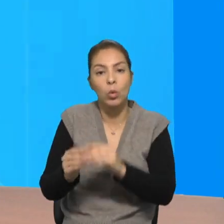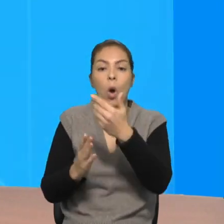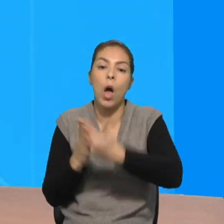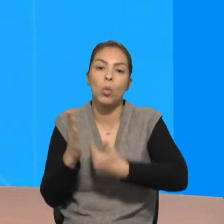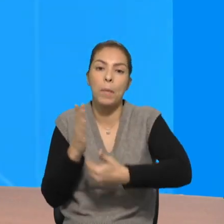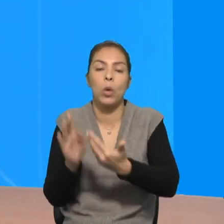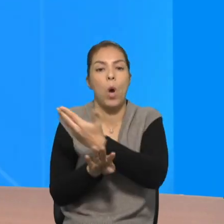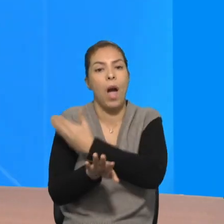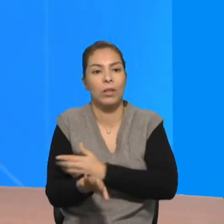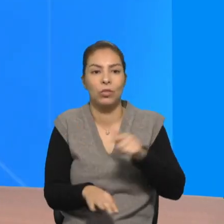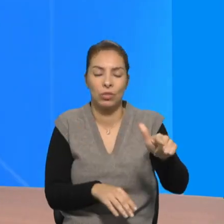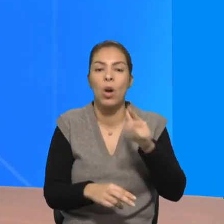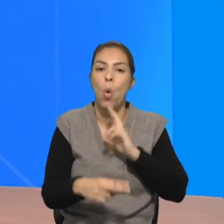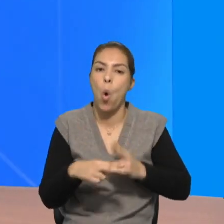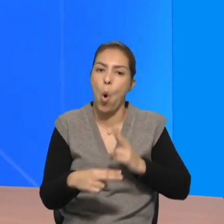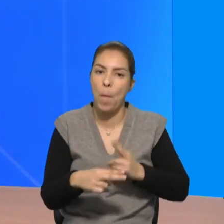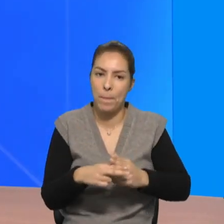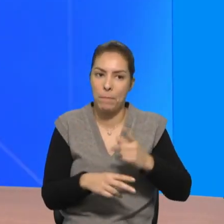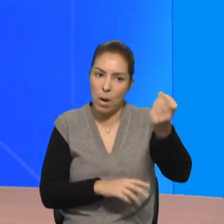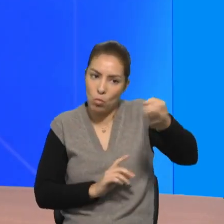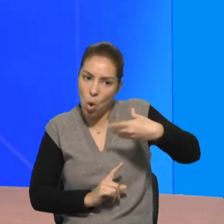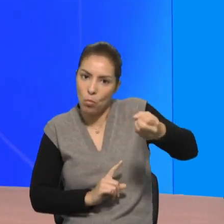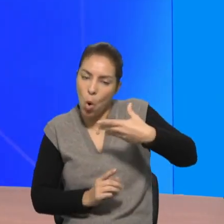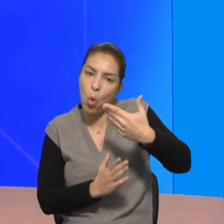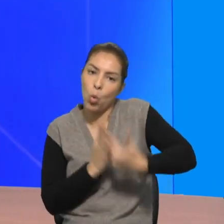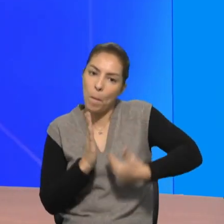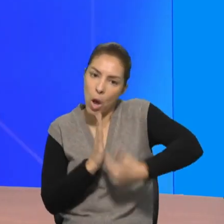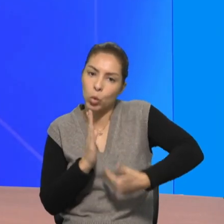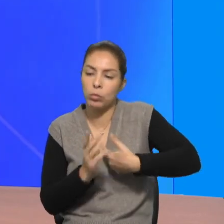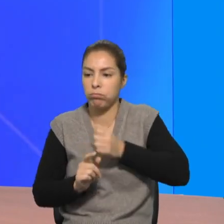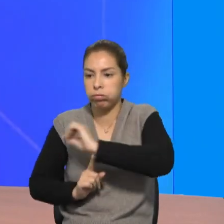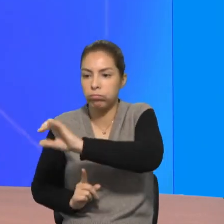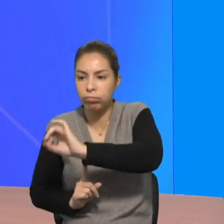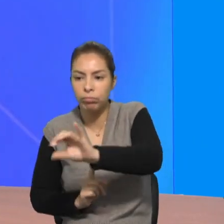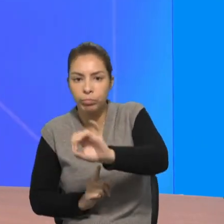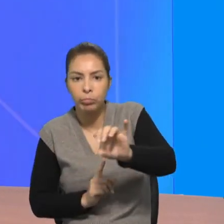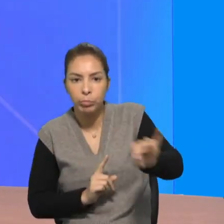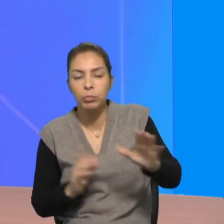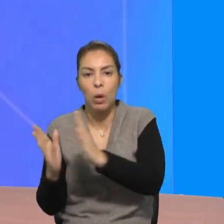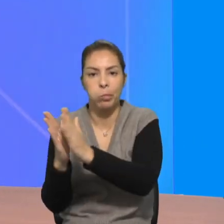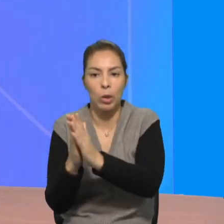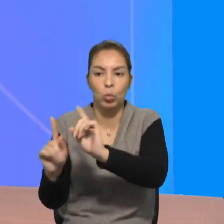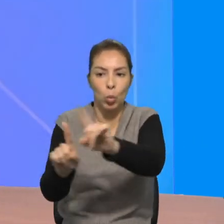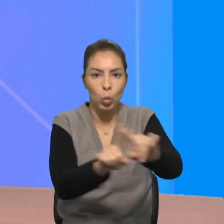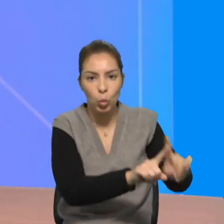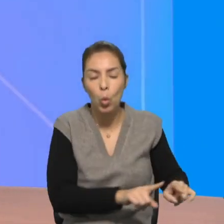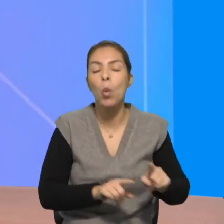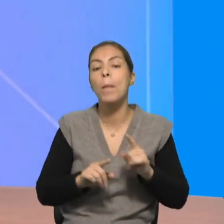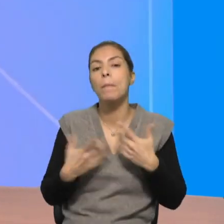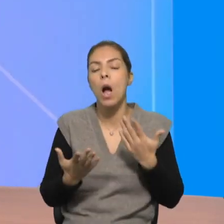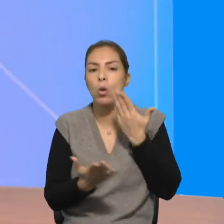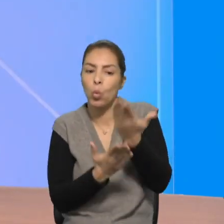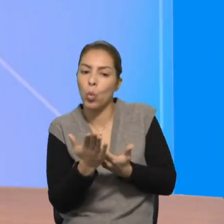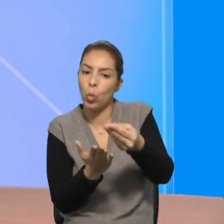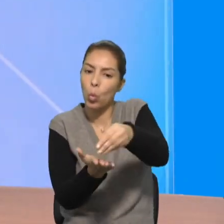Roma para as dioceses, quer na recolha também da realidade que se ia auscultando. Pergunto-lhe, Anabela, entre o documento que foi apresentando a